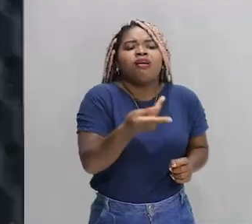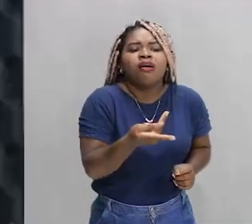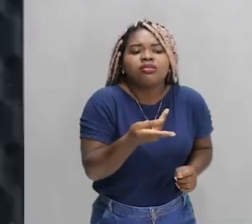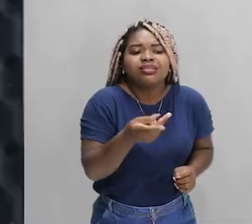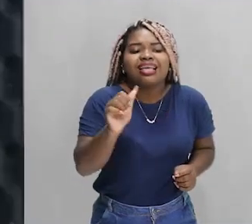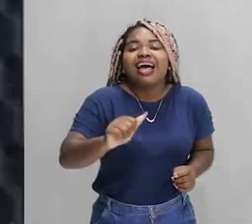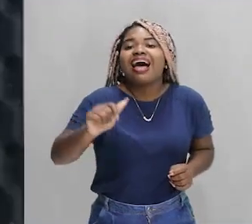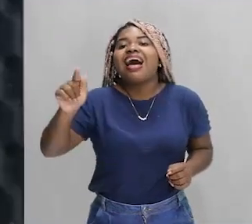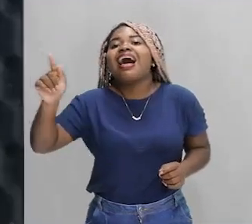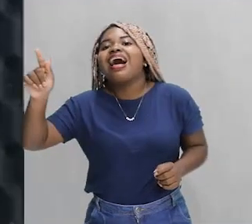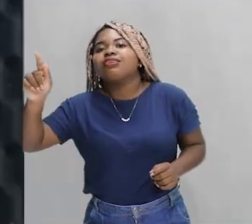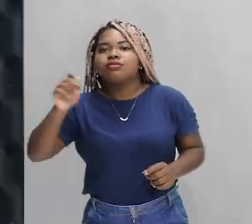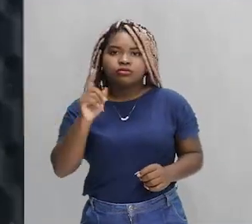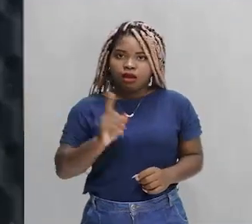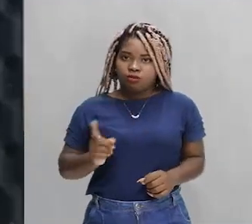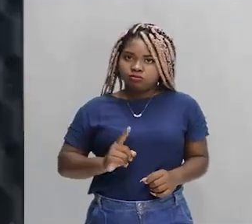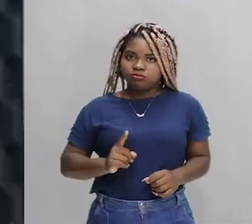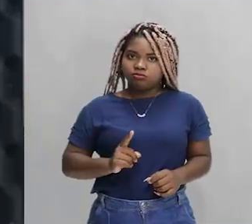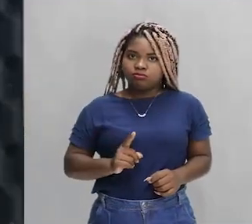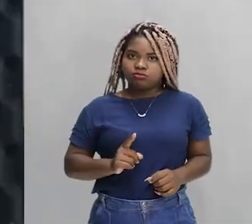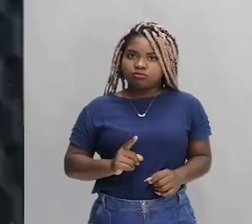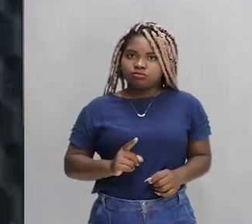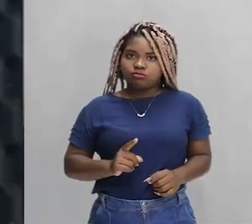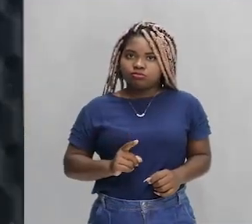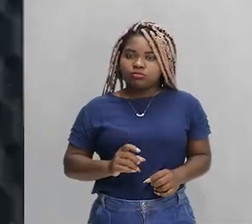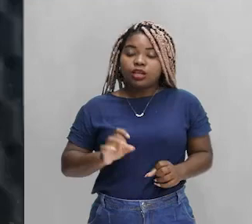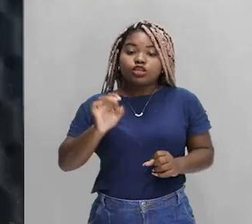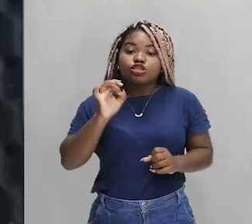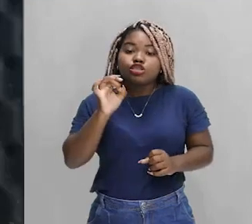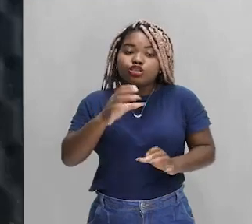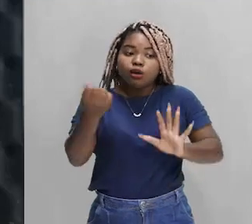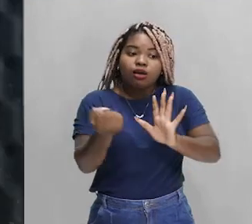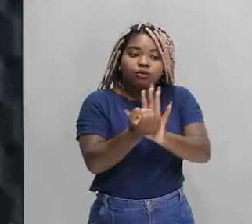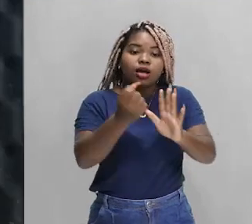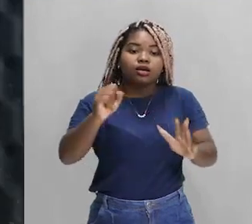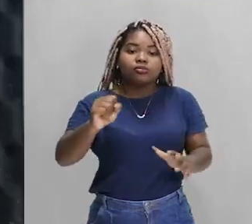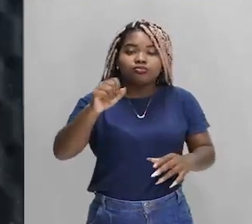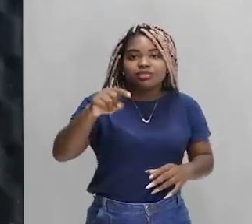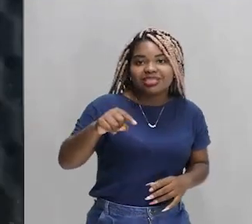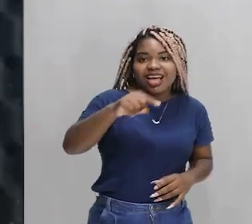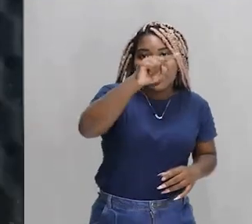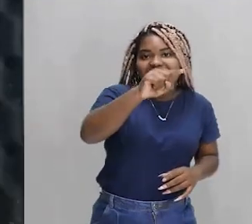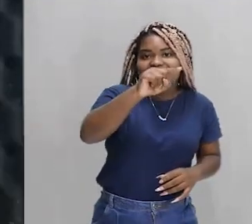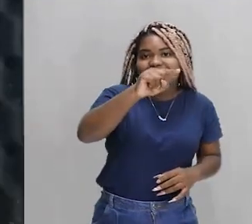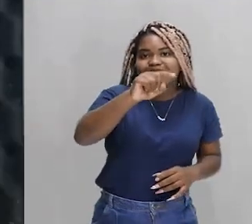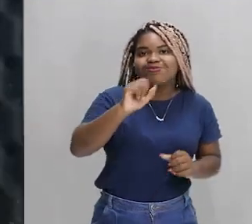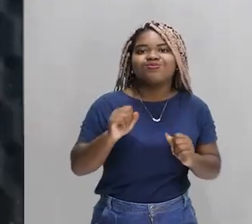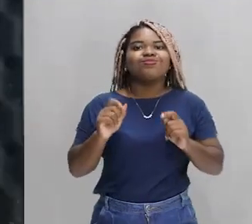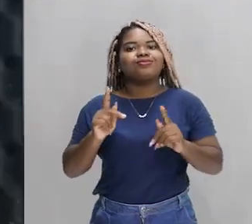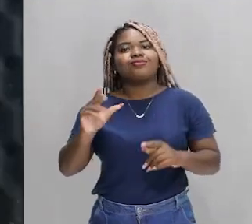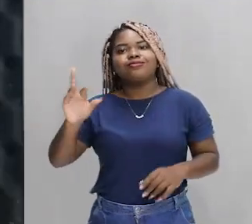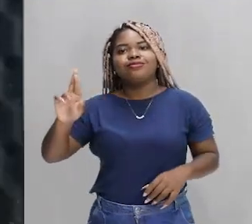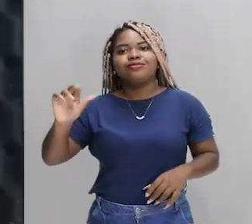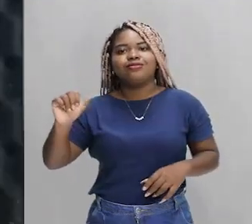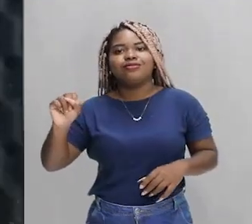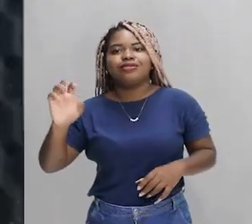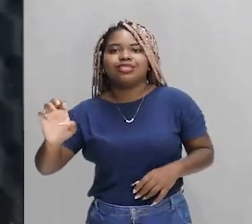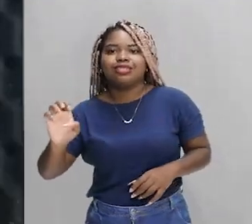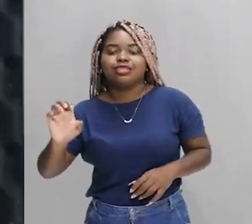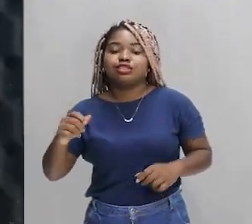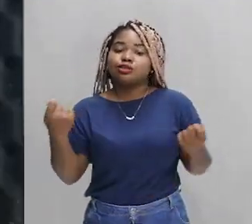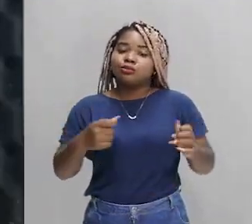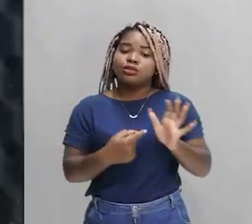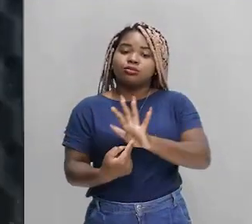fui à casa. Não, não precisa, tá certo? Ele apenas aparece na escrita, ele não precisa aparecer quando